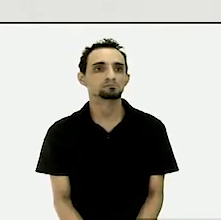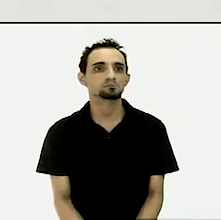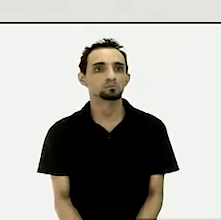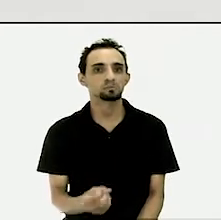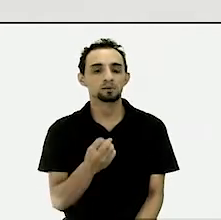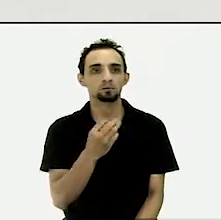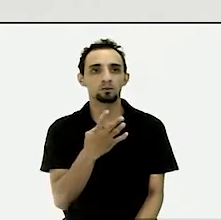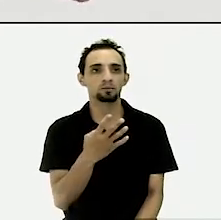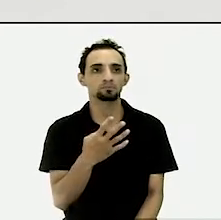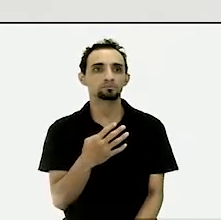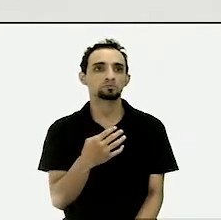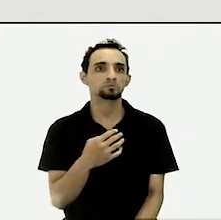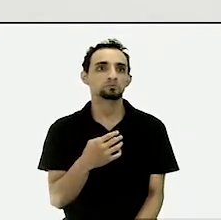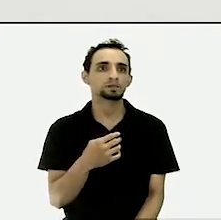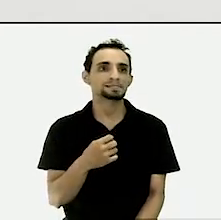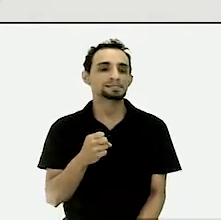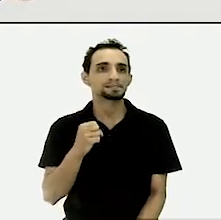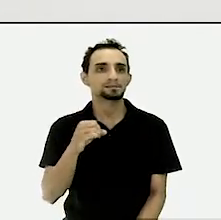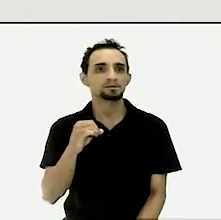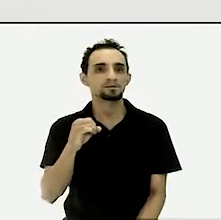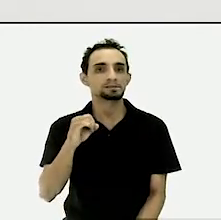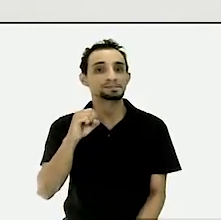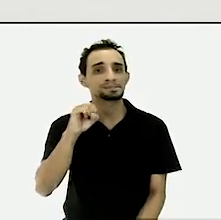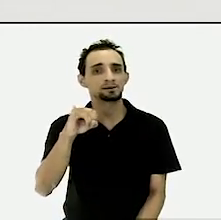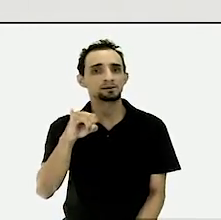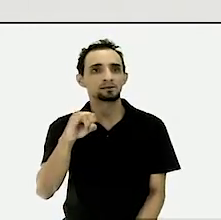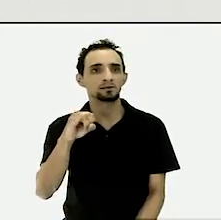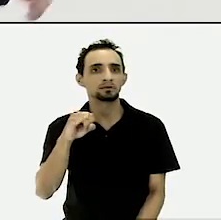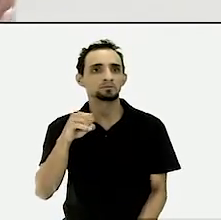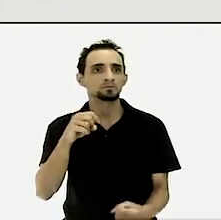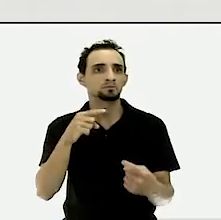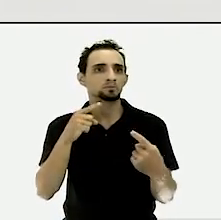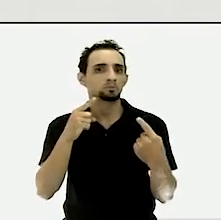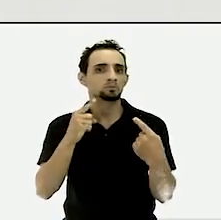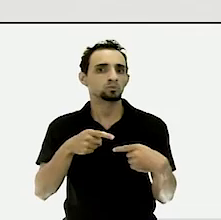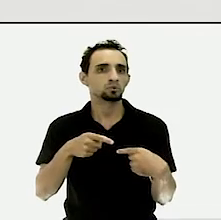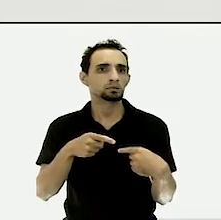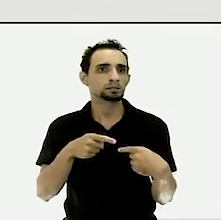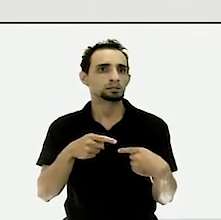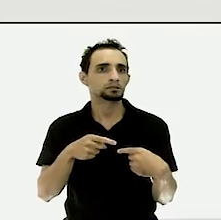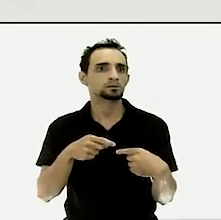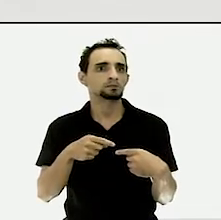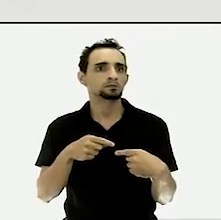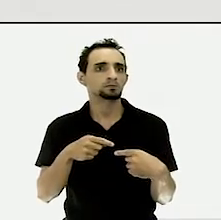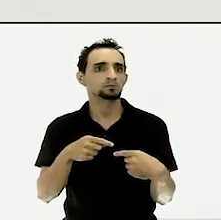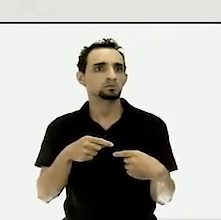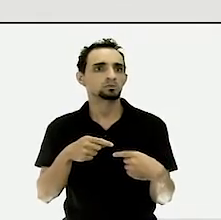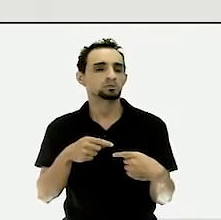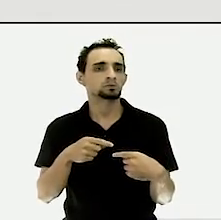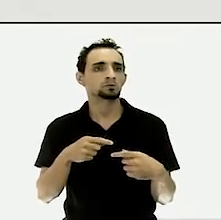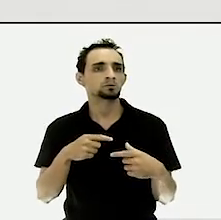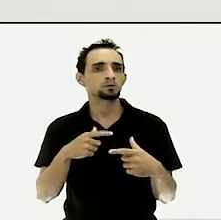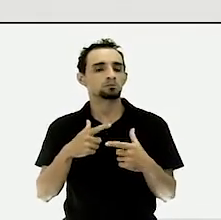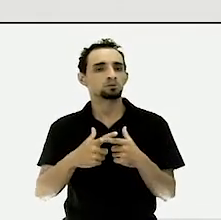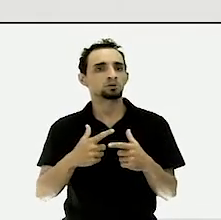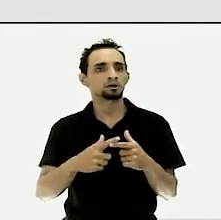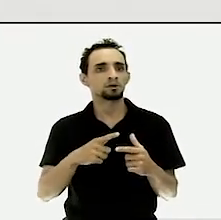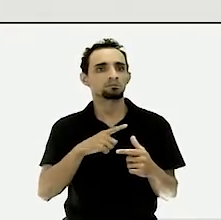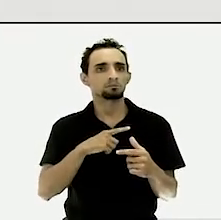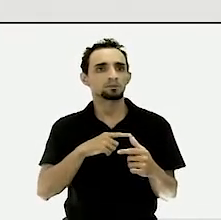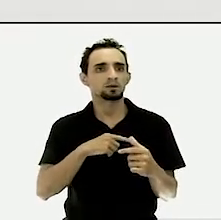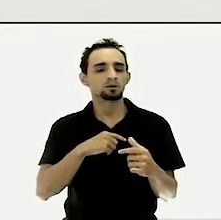essa moção de repúdio a esse deputado, Vossa Excelência conduza aí, que esses ofícios cheguem a outras câmaras, Brasil